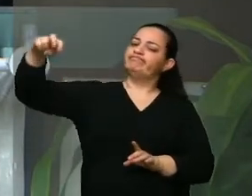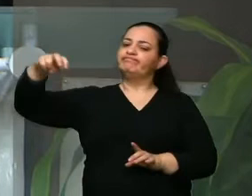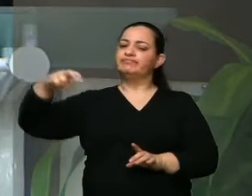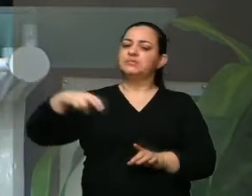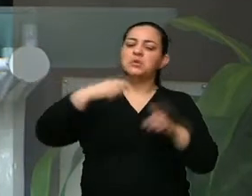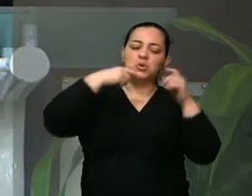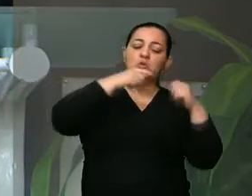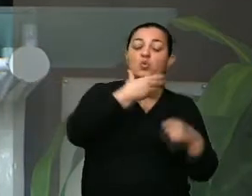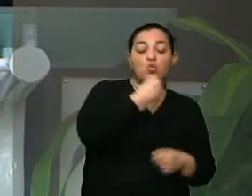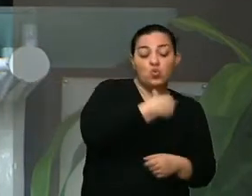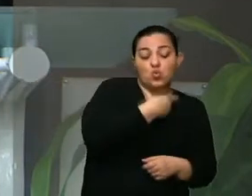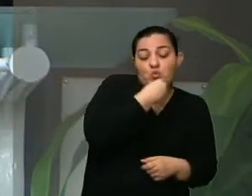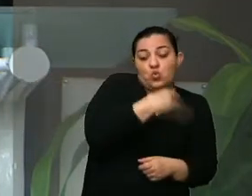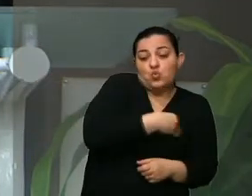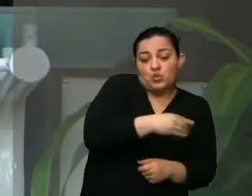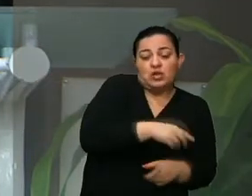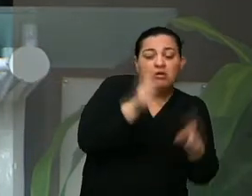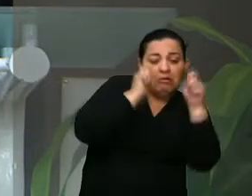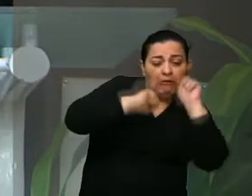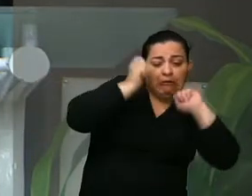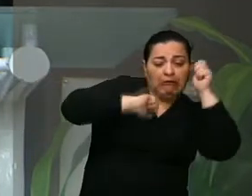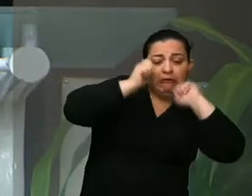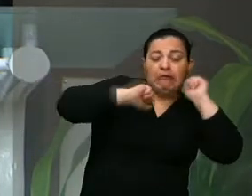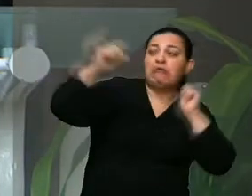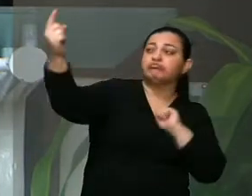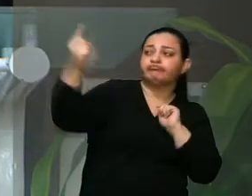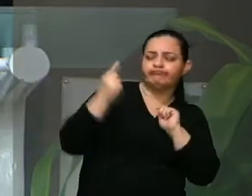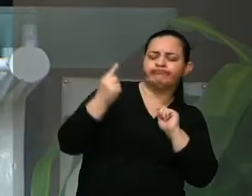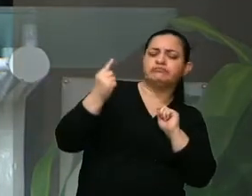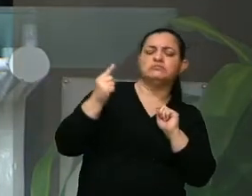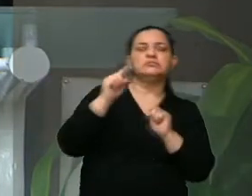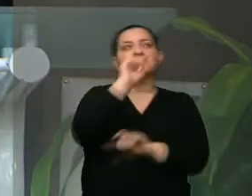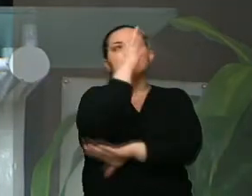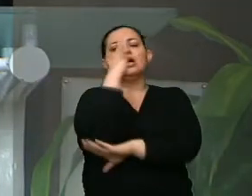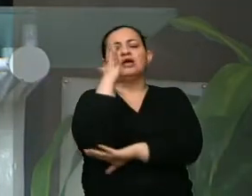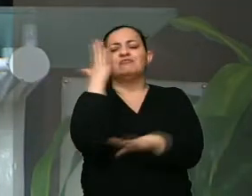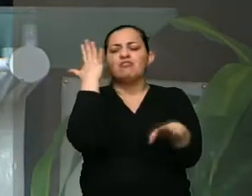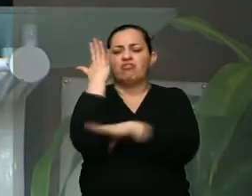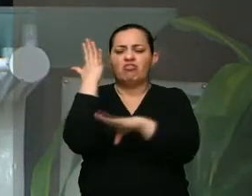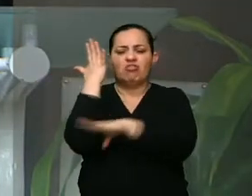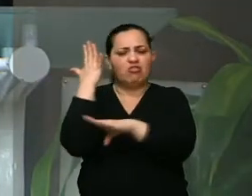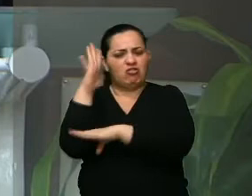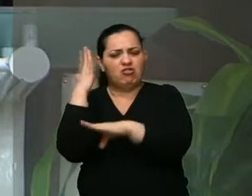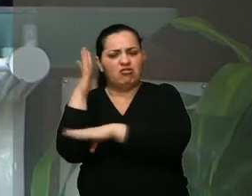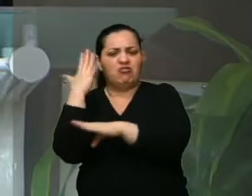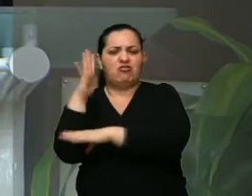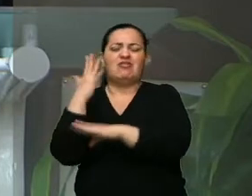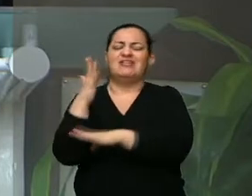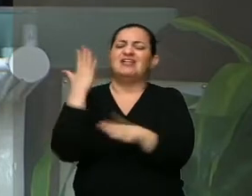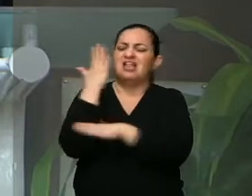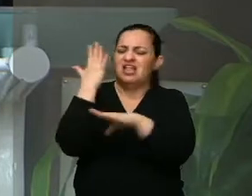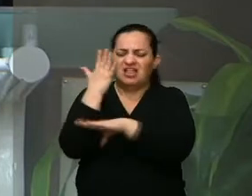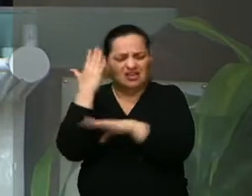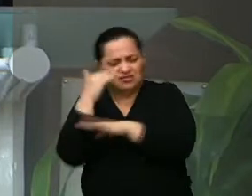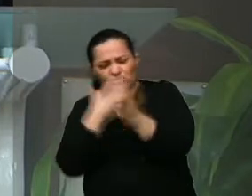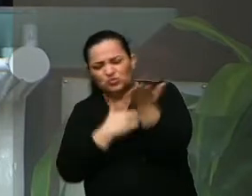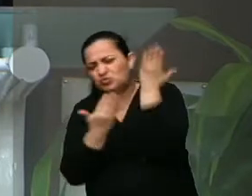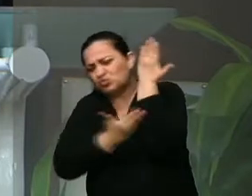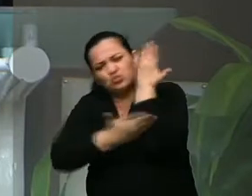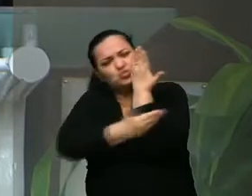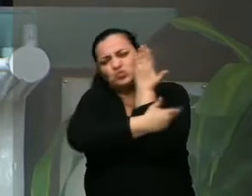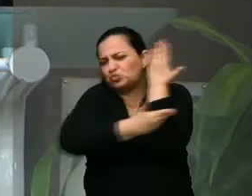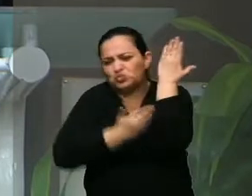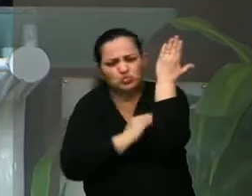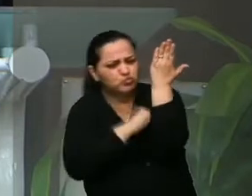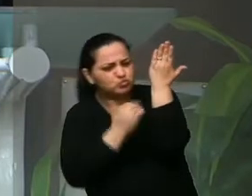filho chorando ali quando o pai chega aquela árvore estava toda picada de tudo que é lado